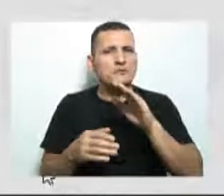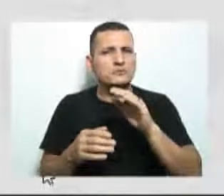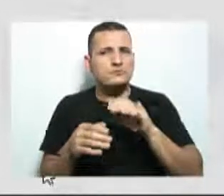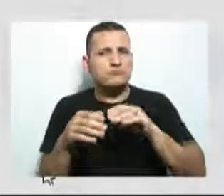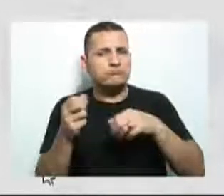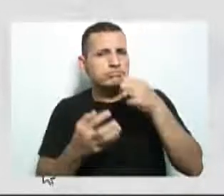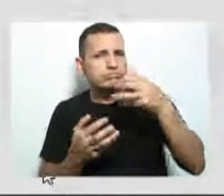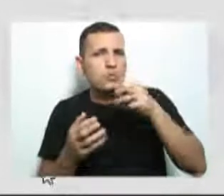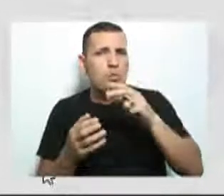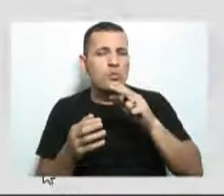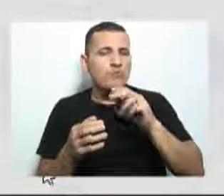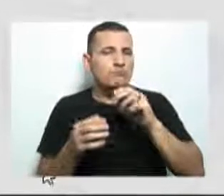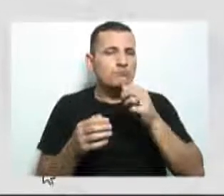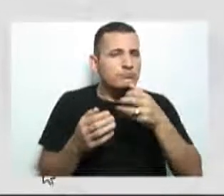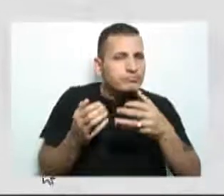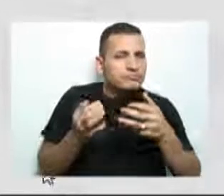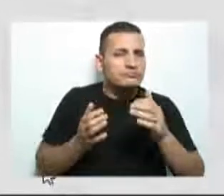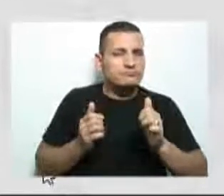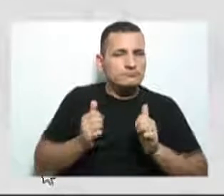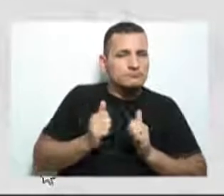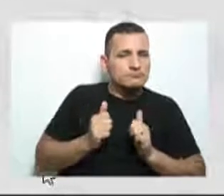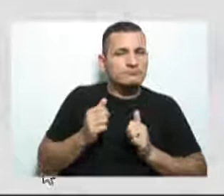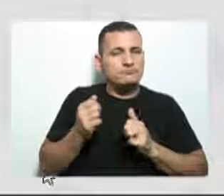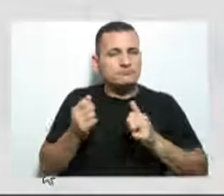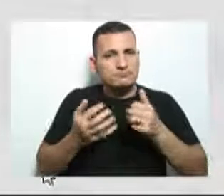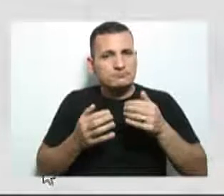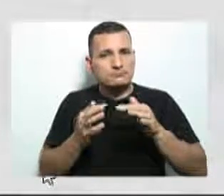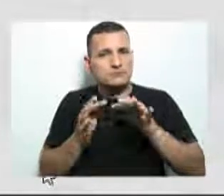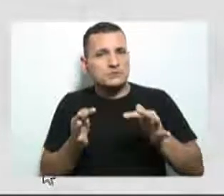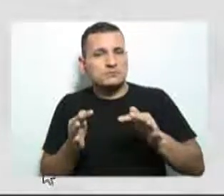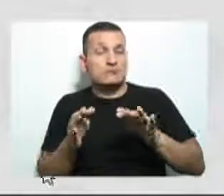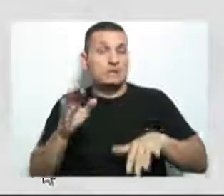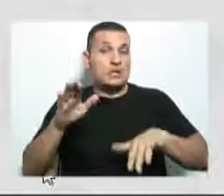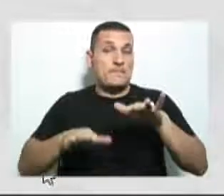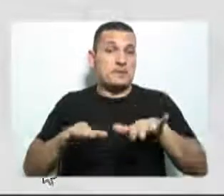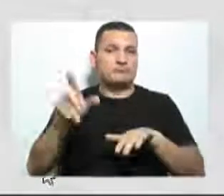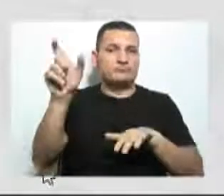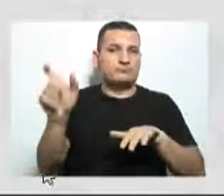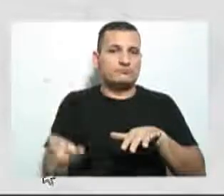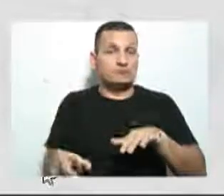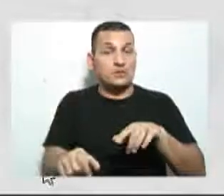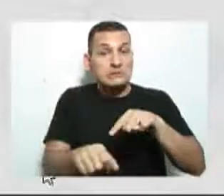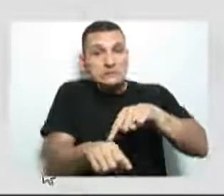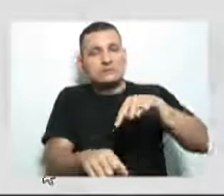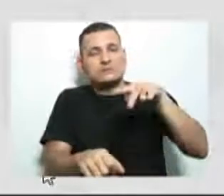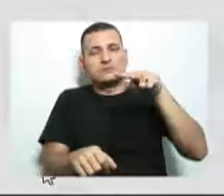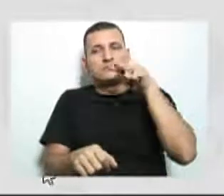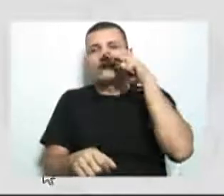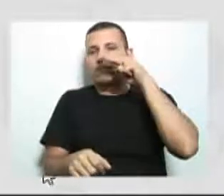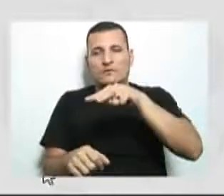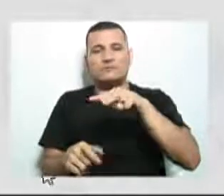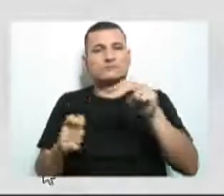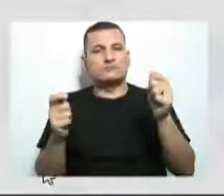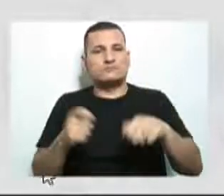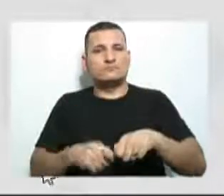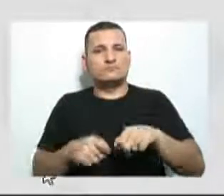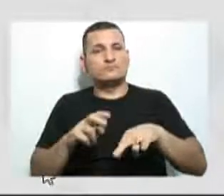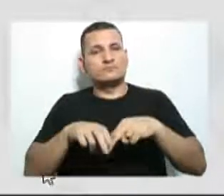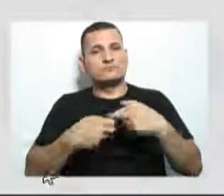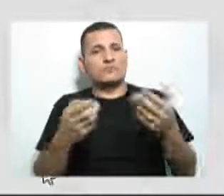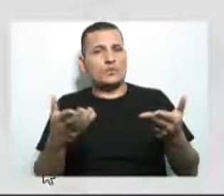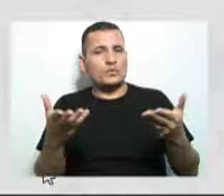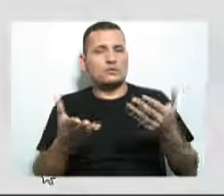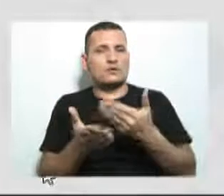Vai depender de como é a outra pessoa. Isso se vê na hora. Por isso que a aula hoje nós vamos falar